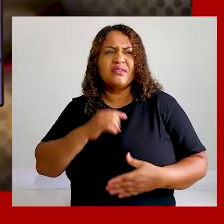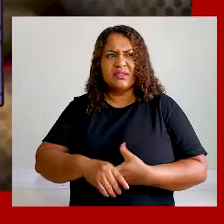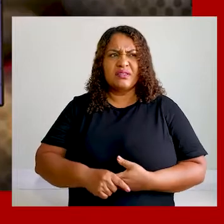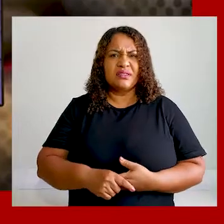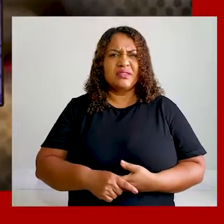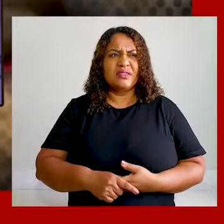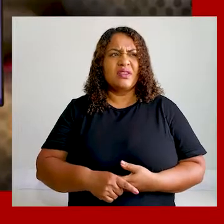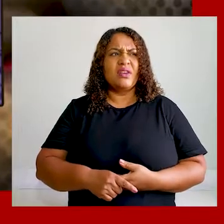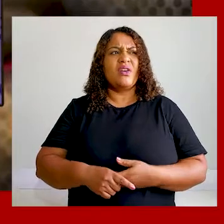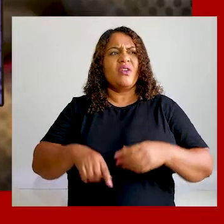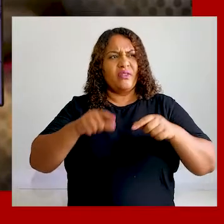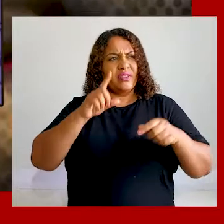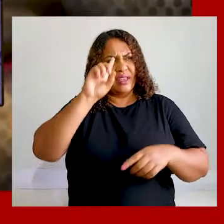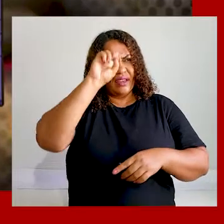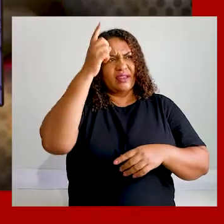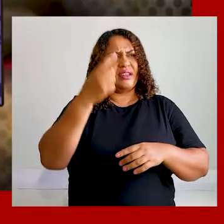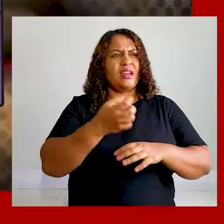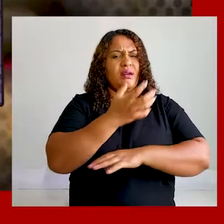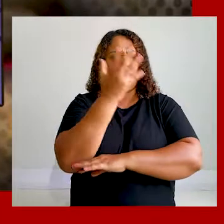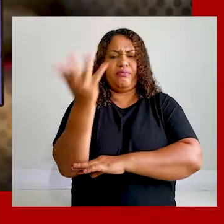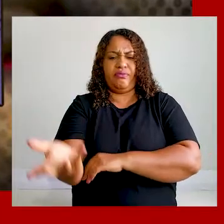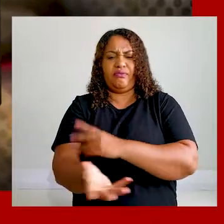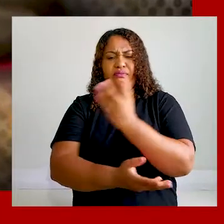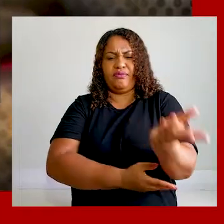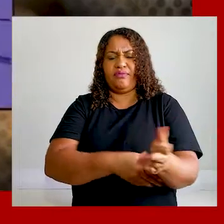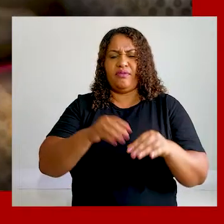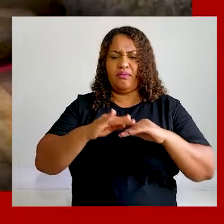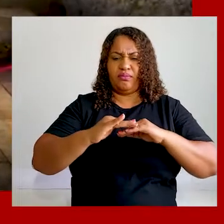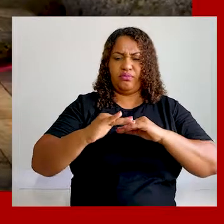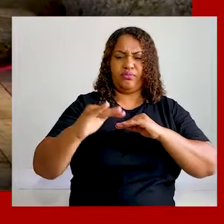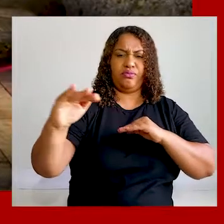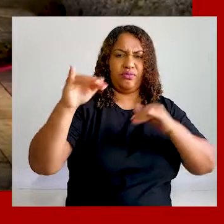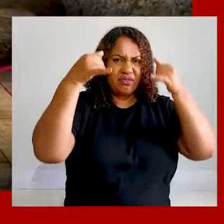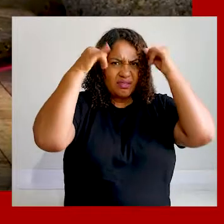ou fazer mais um pasto nas margens banguelas?